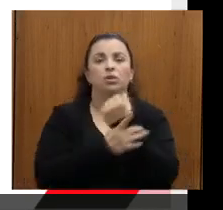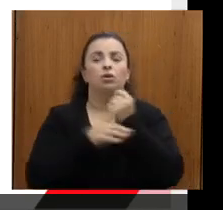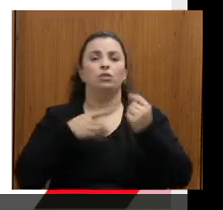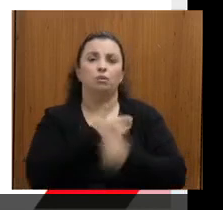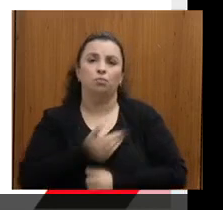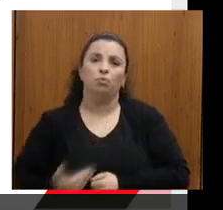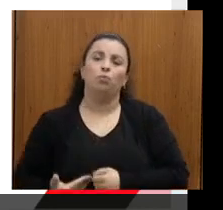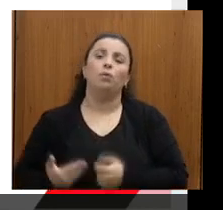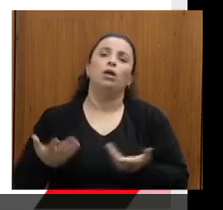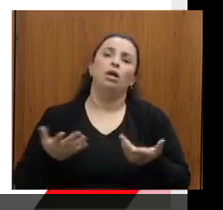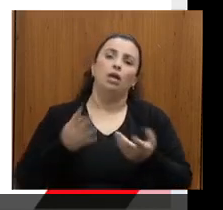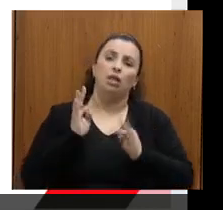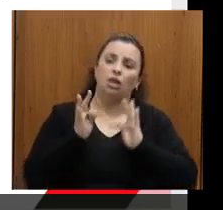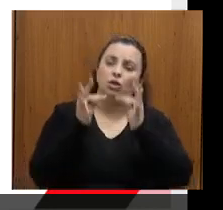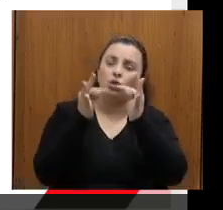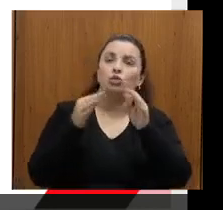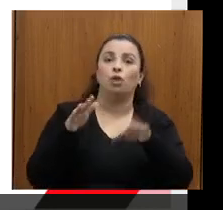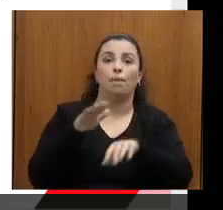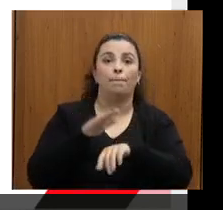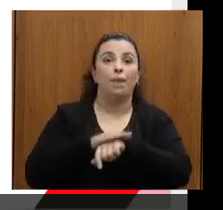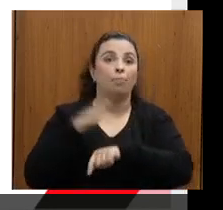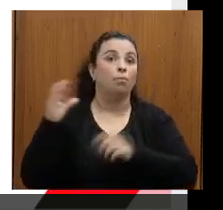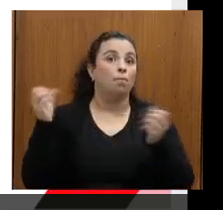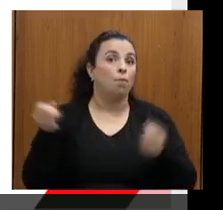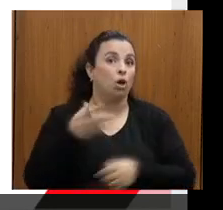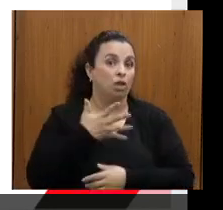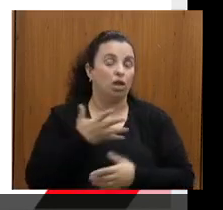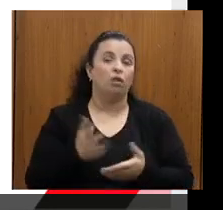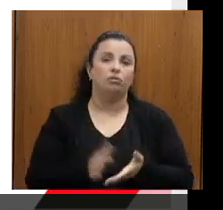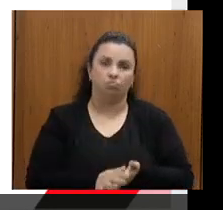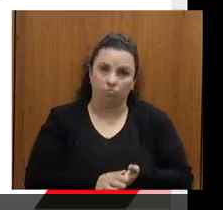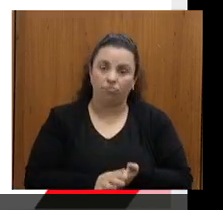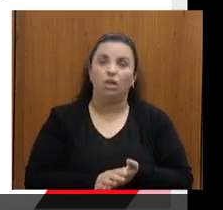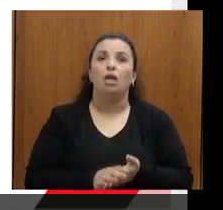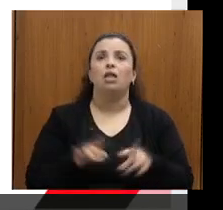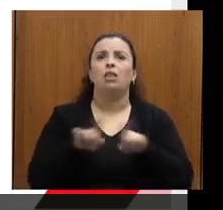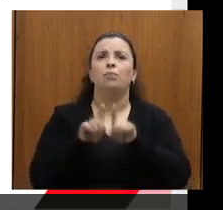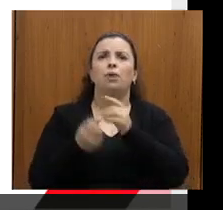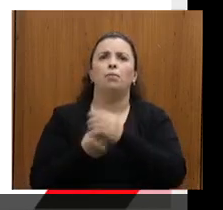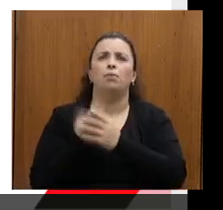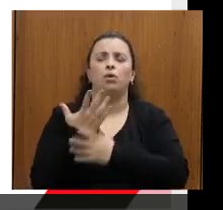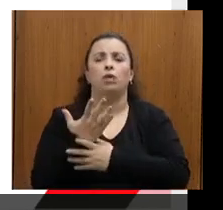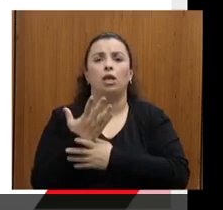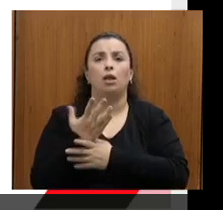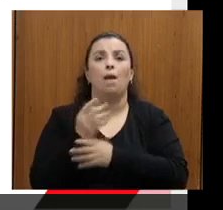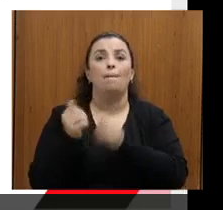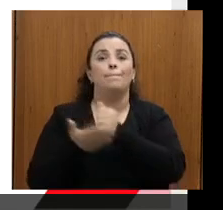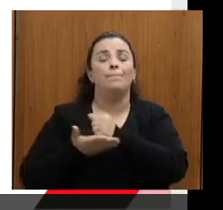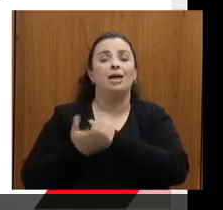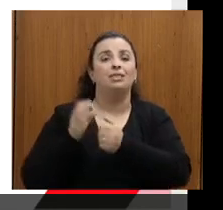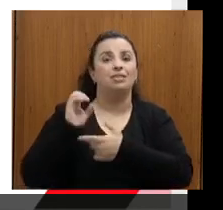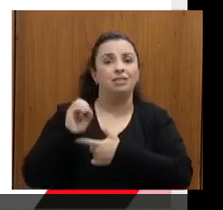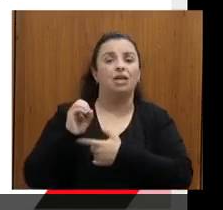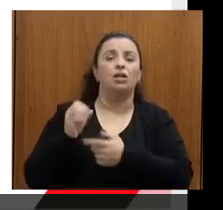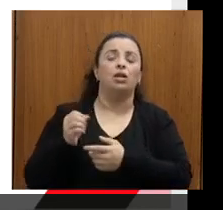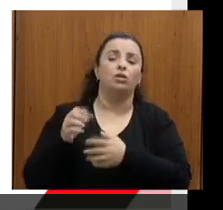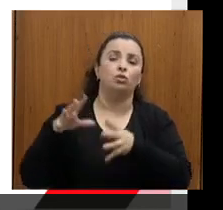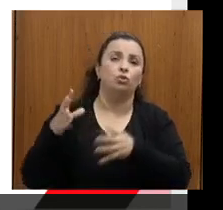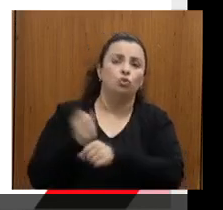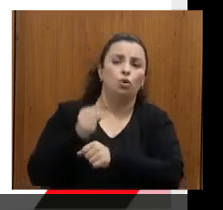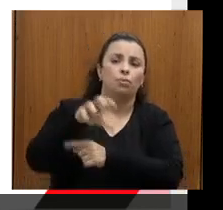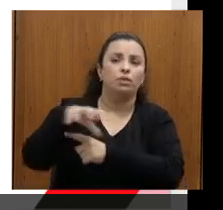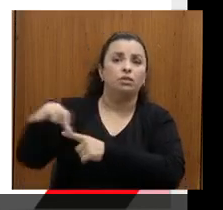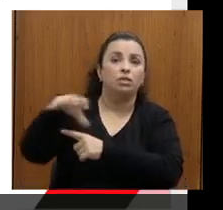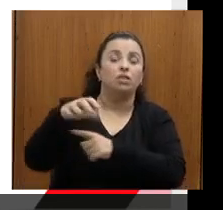tecnológica. Implantamos a metodologia de orçamento base zero em 19 unidades orçamentárias para